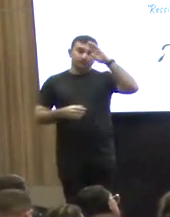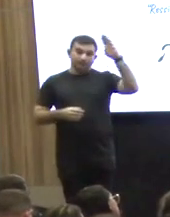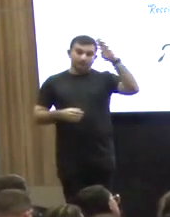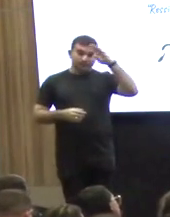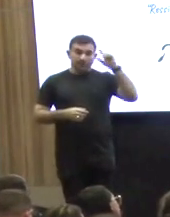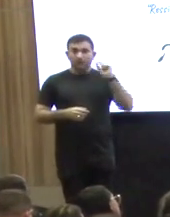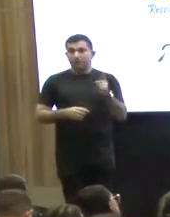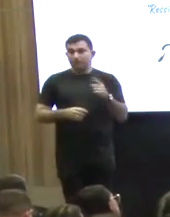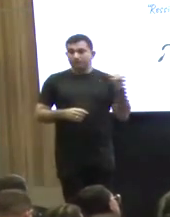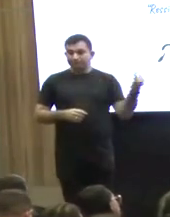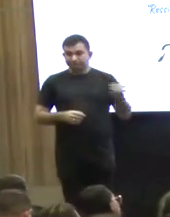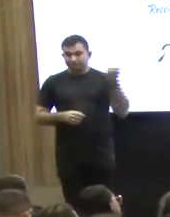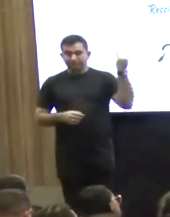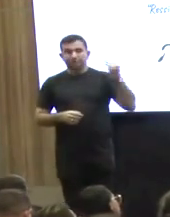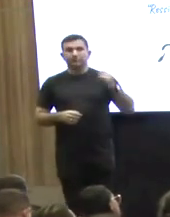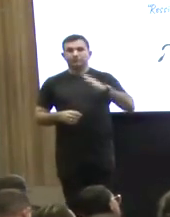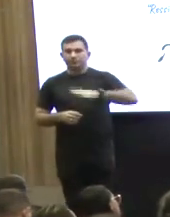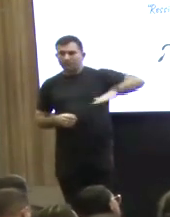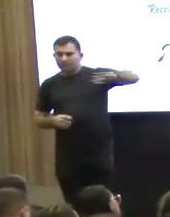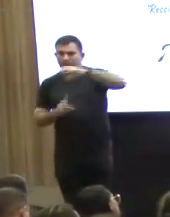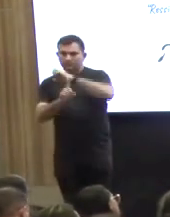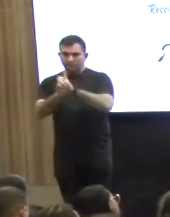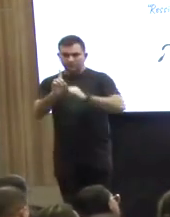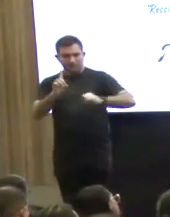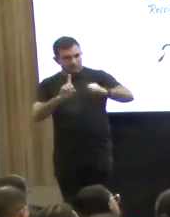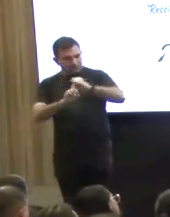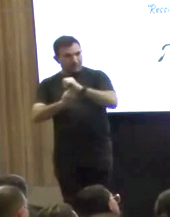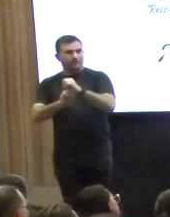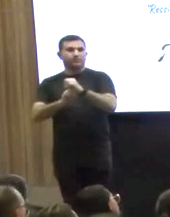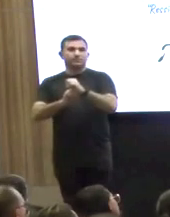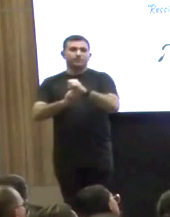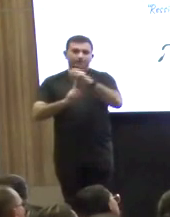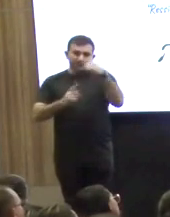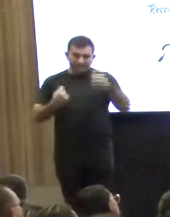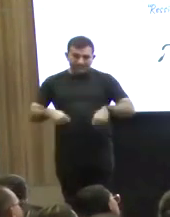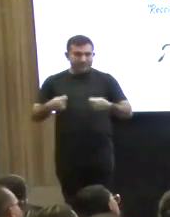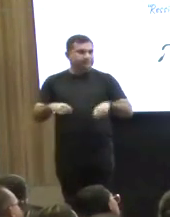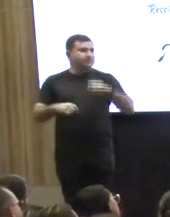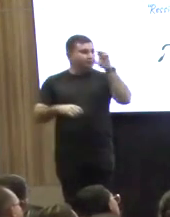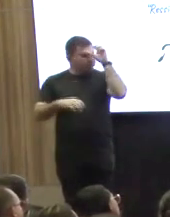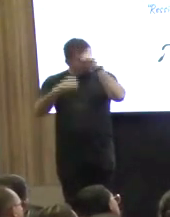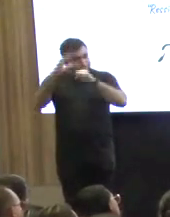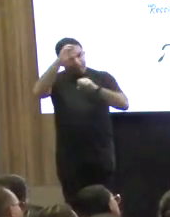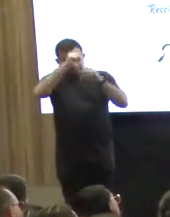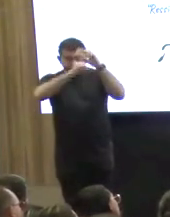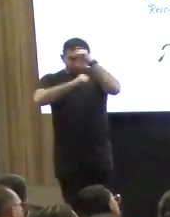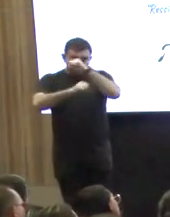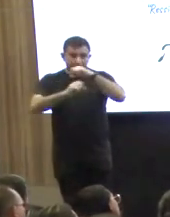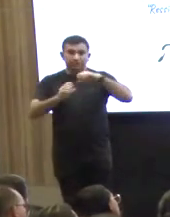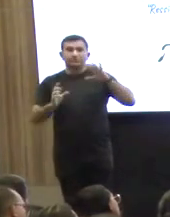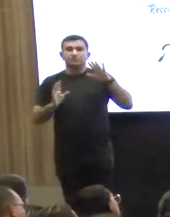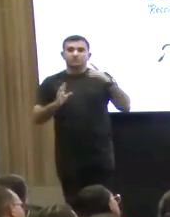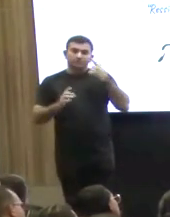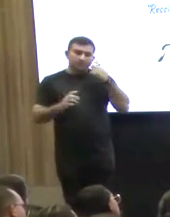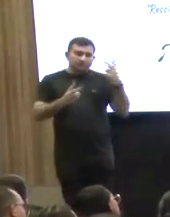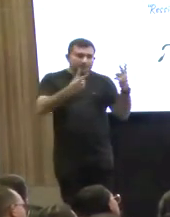que nós queremos construir considere, aprenda e saia de um lugar da universalização e